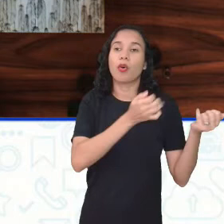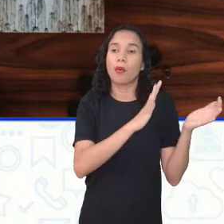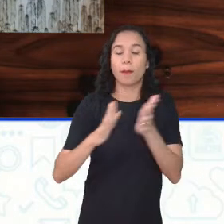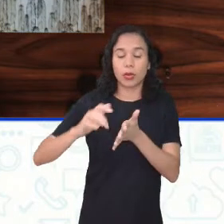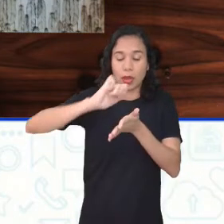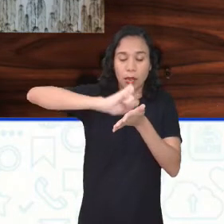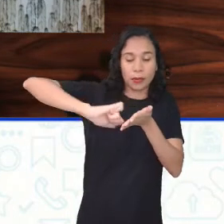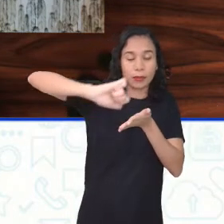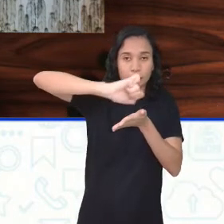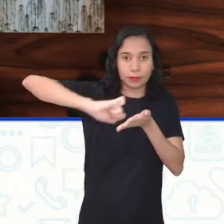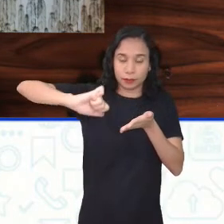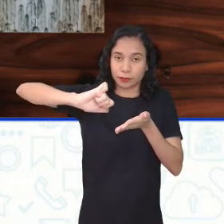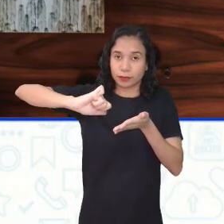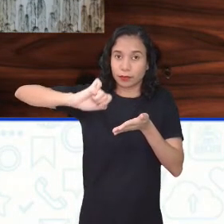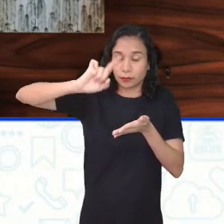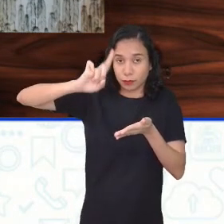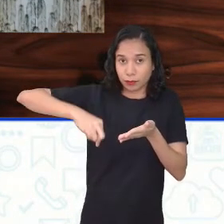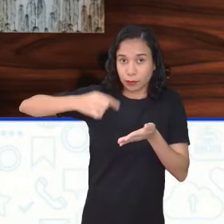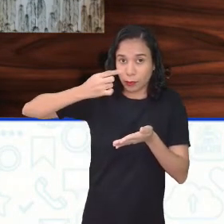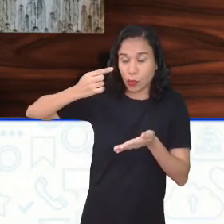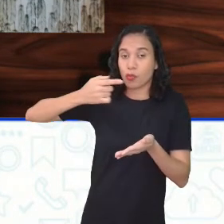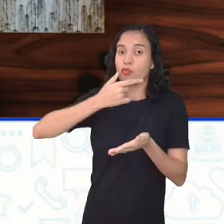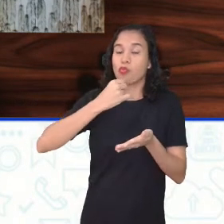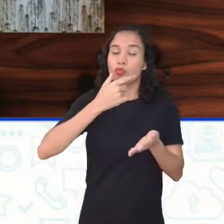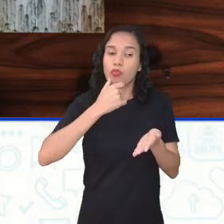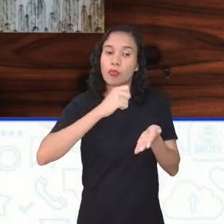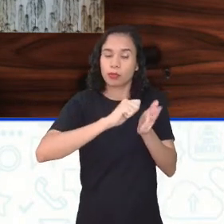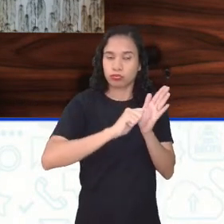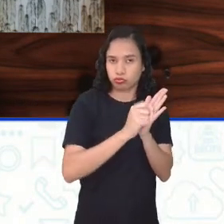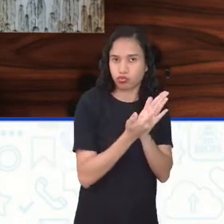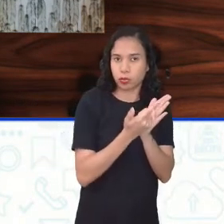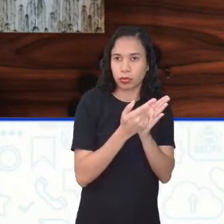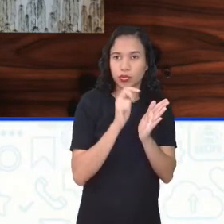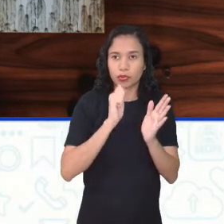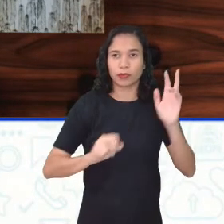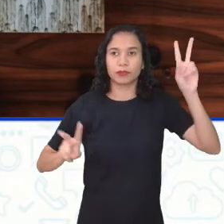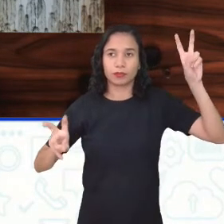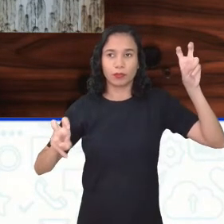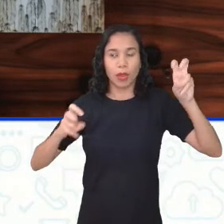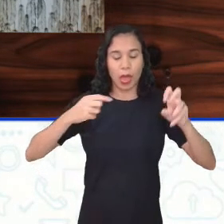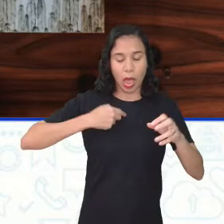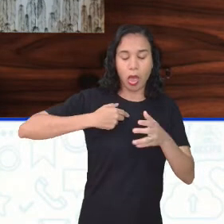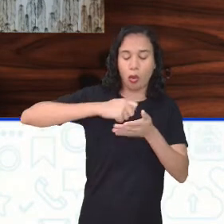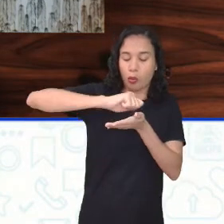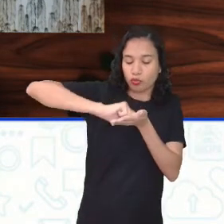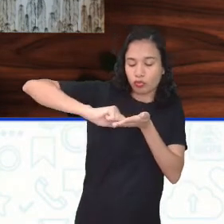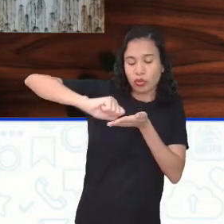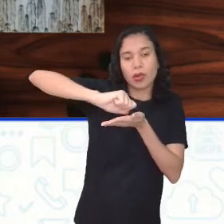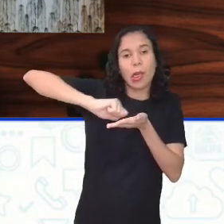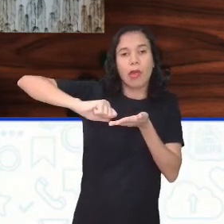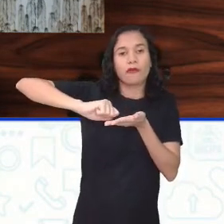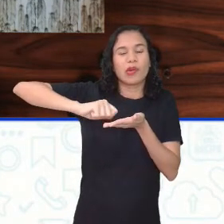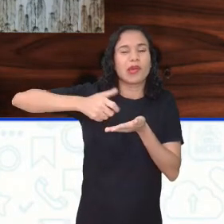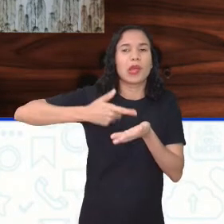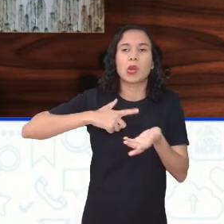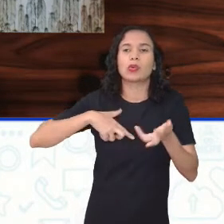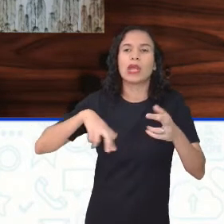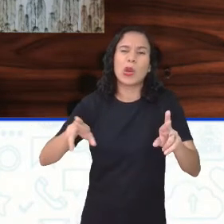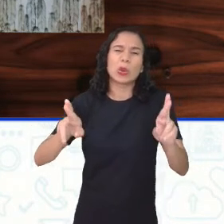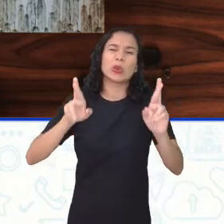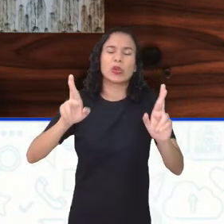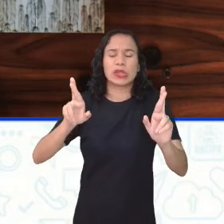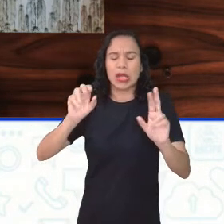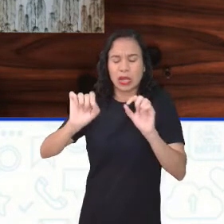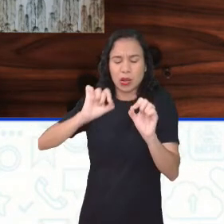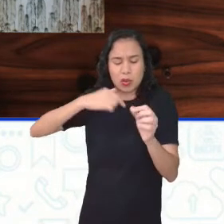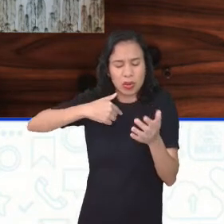de escrita. Isso foi o jornalista escrevendo, né? Eu escrevo sem esperança de que o que